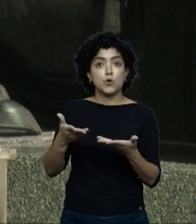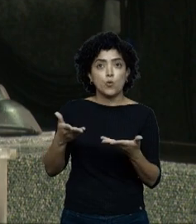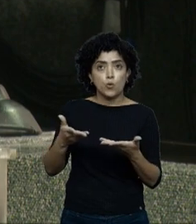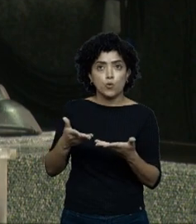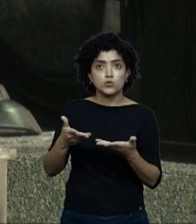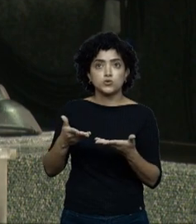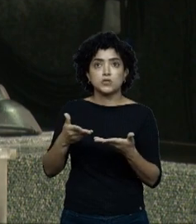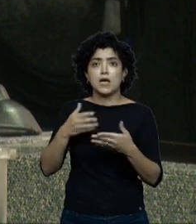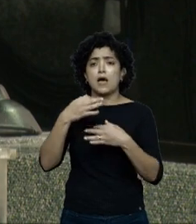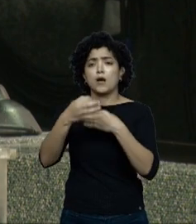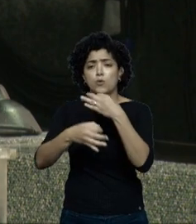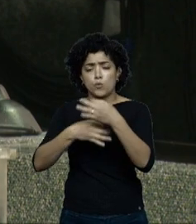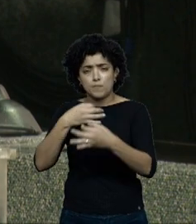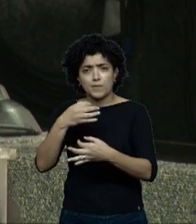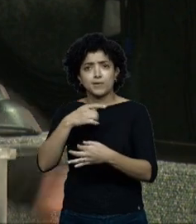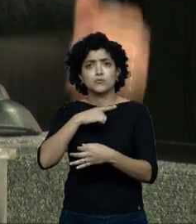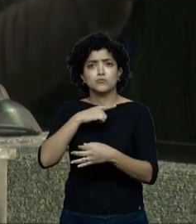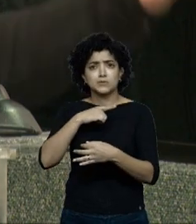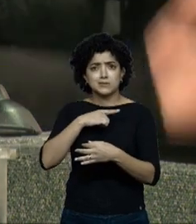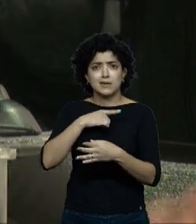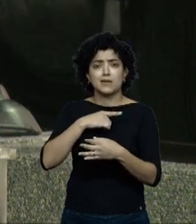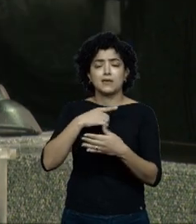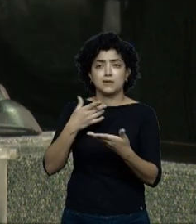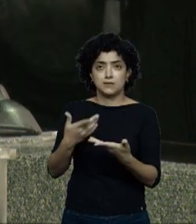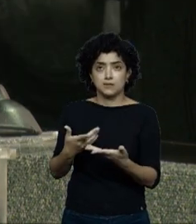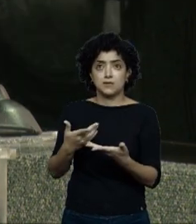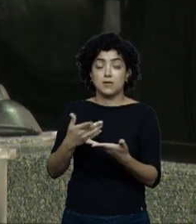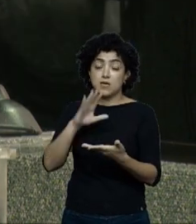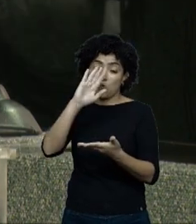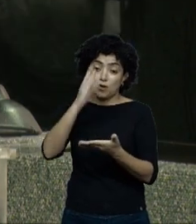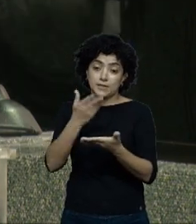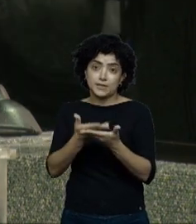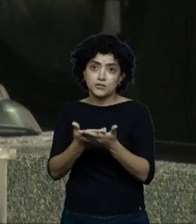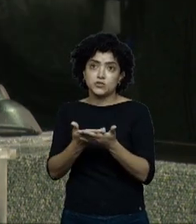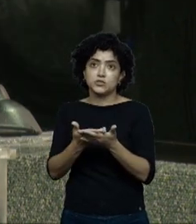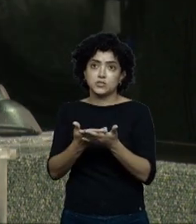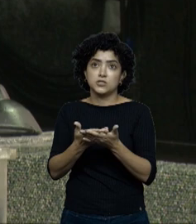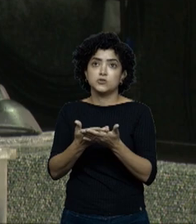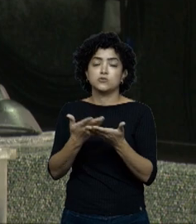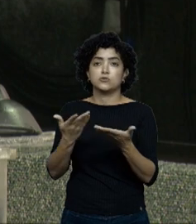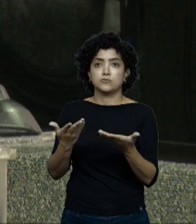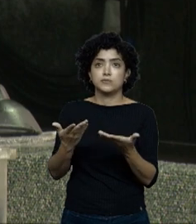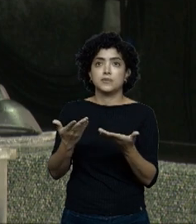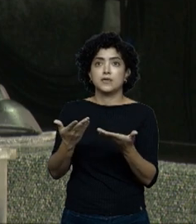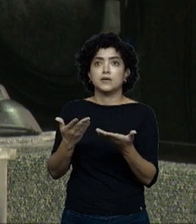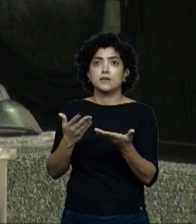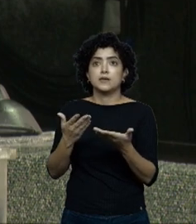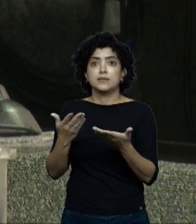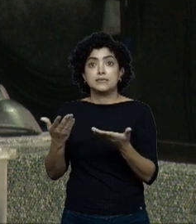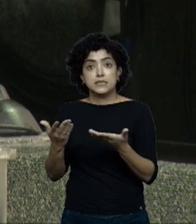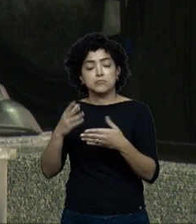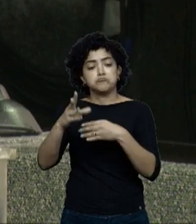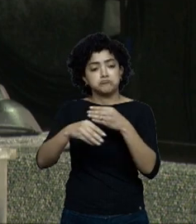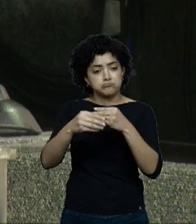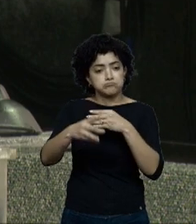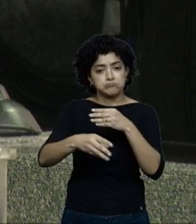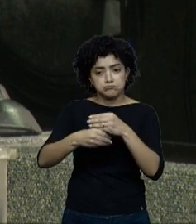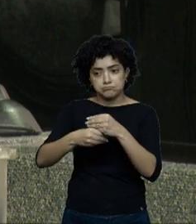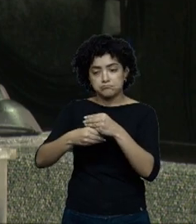falta argumentos tanto das falas aqui como eu acredito que no chat também tem a muita a contribuição